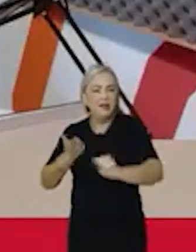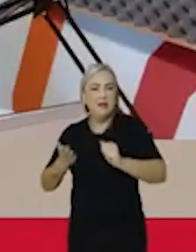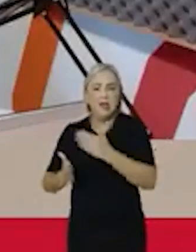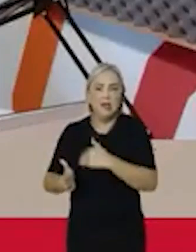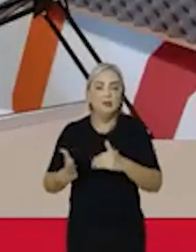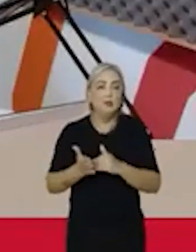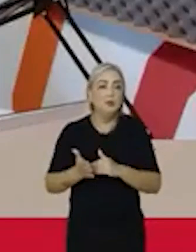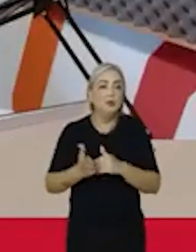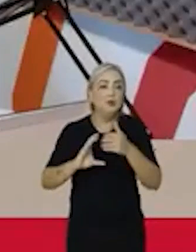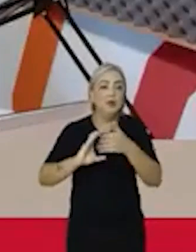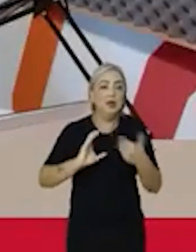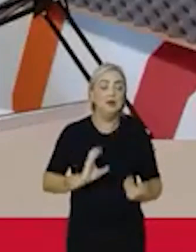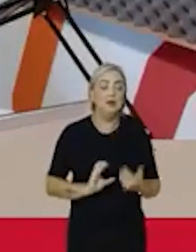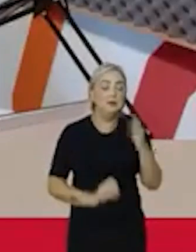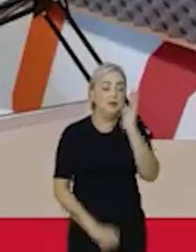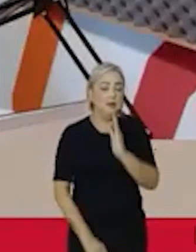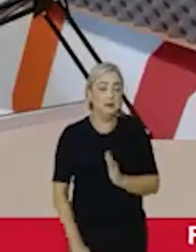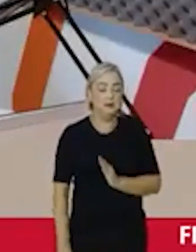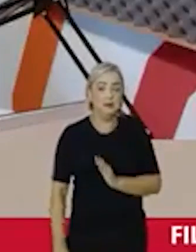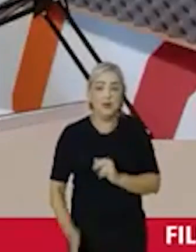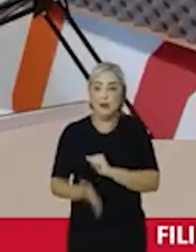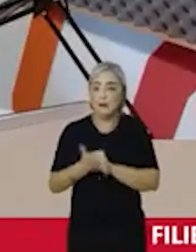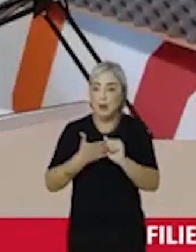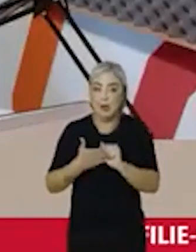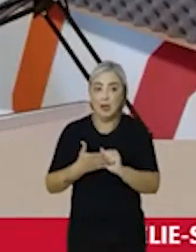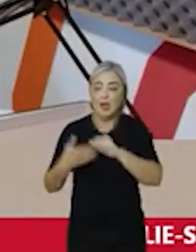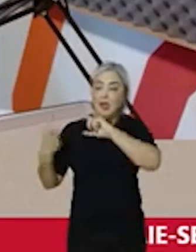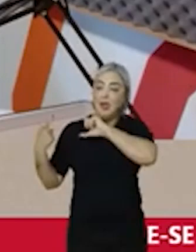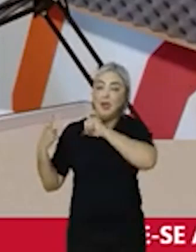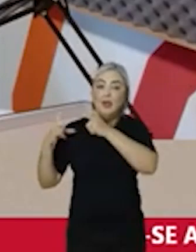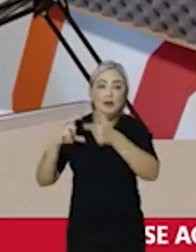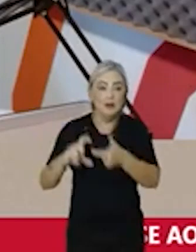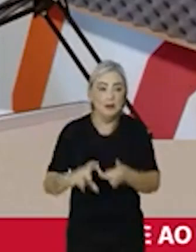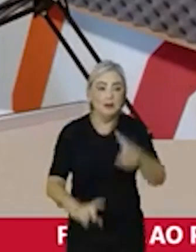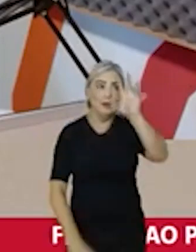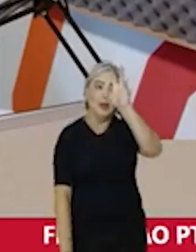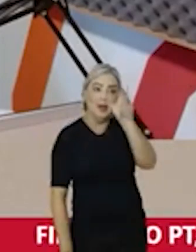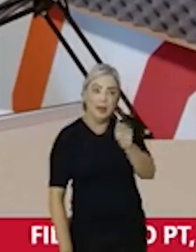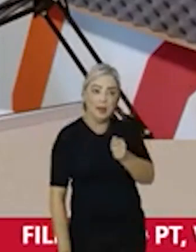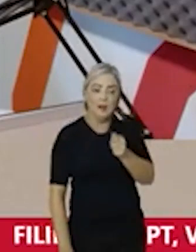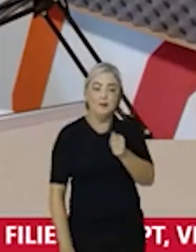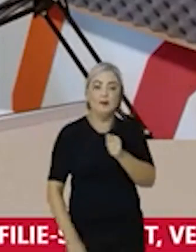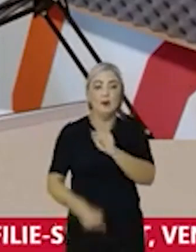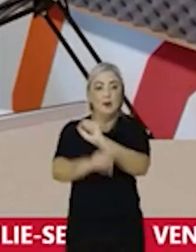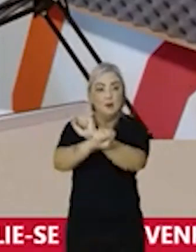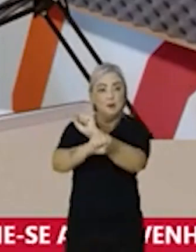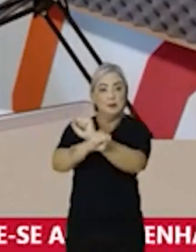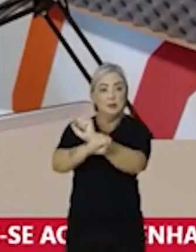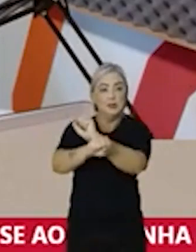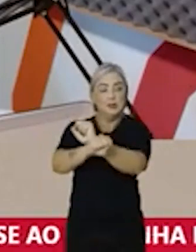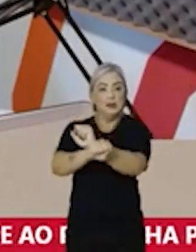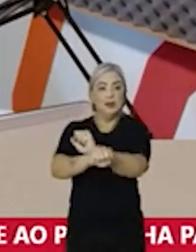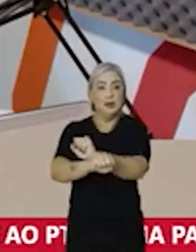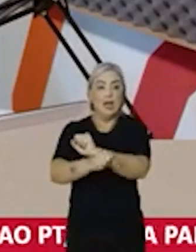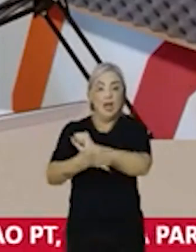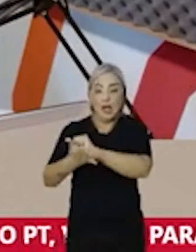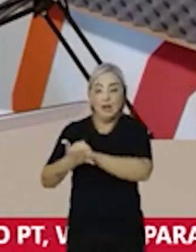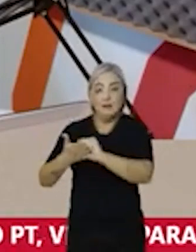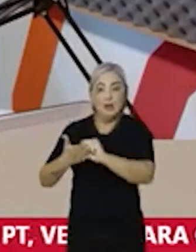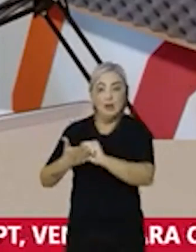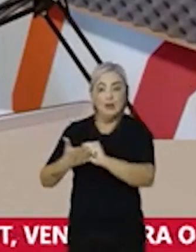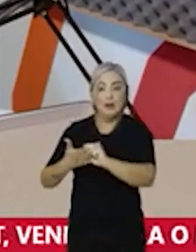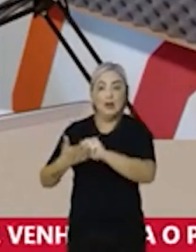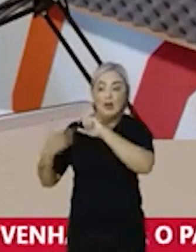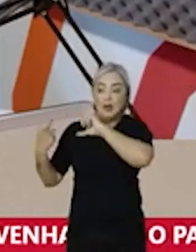que caracteriza o Brasil, apagar a herança que veio da África com os escravizados, apagar